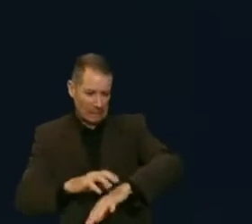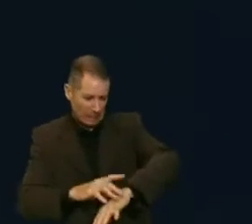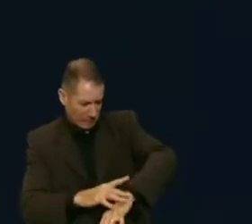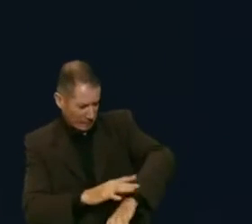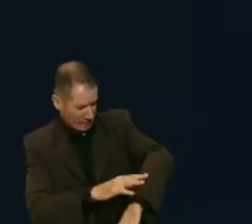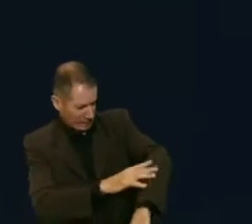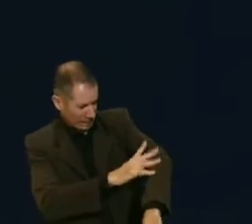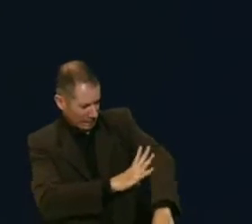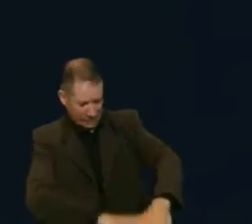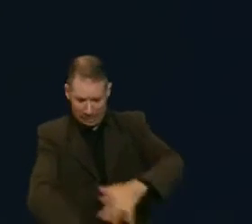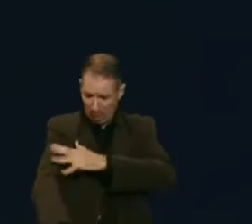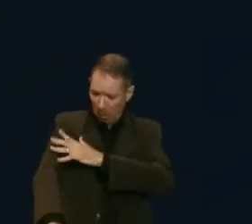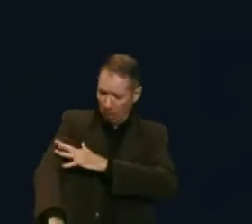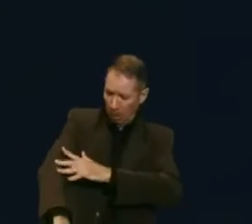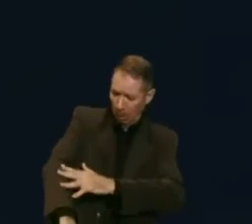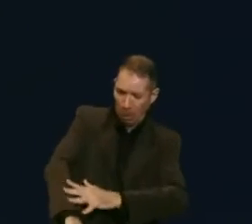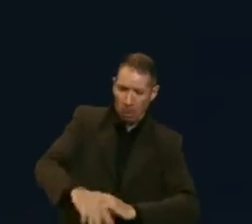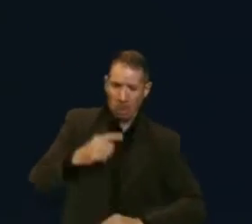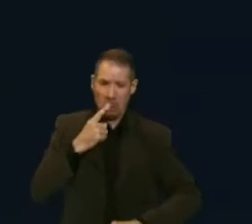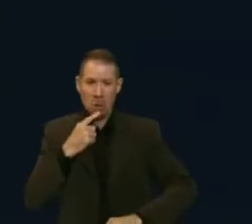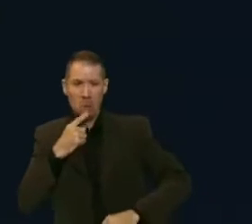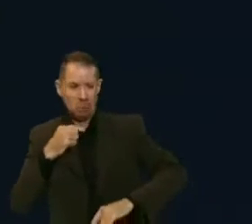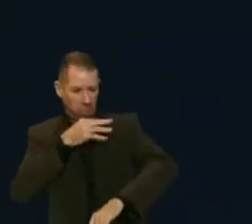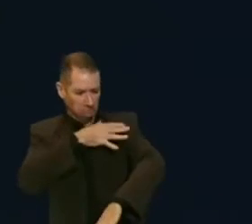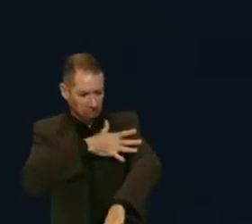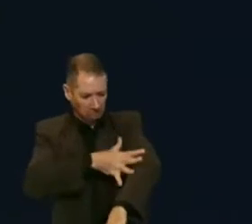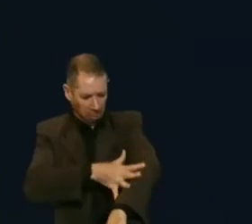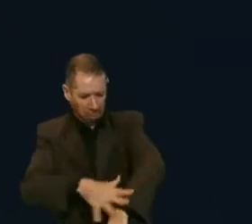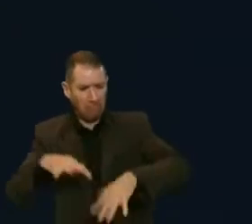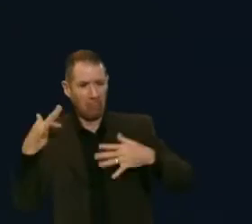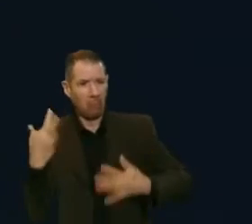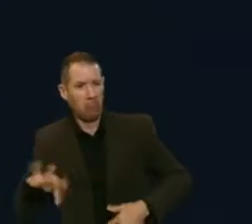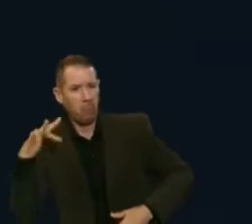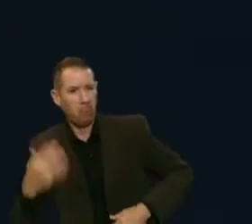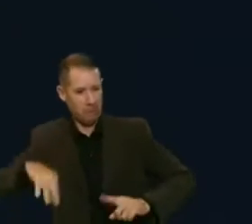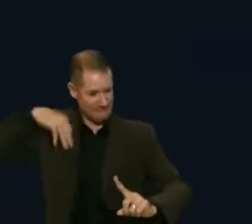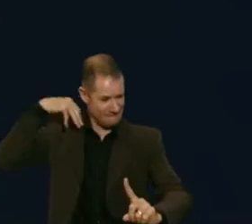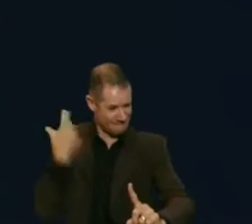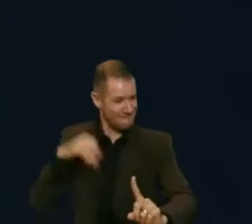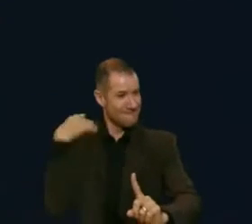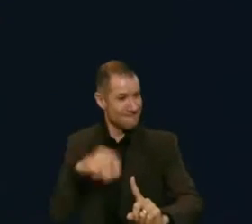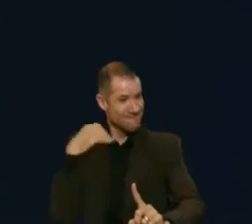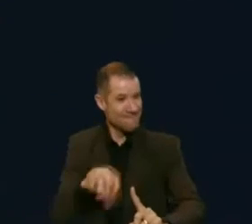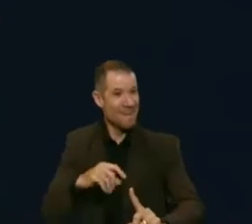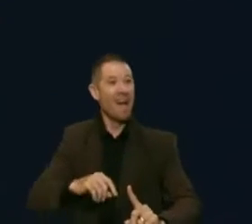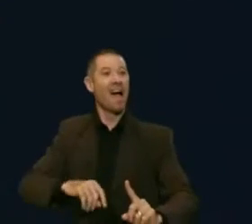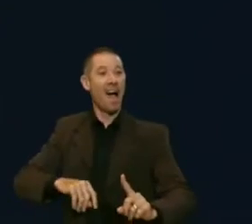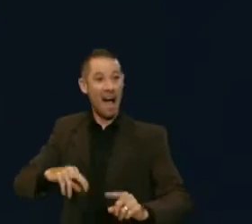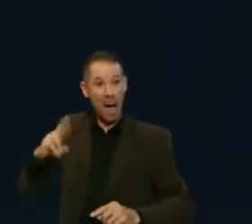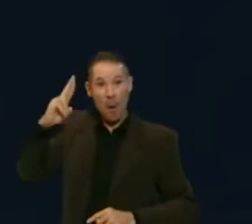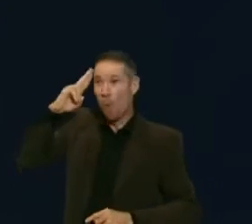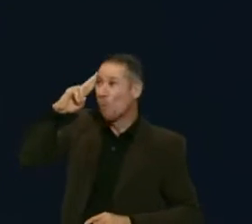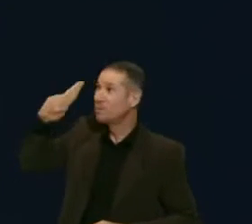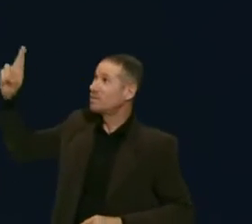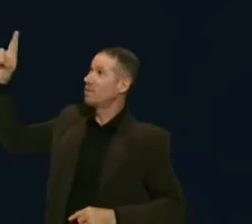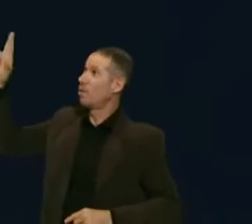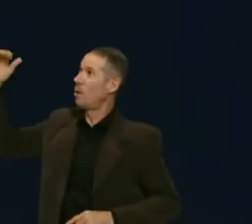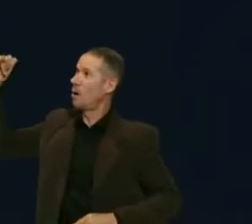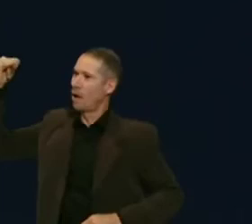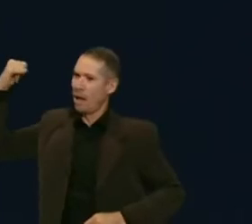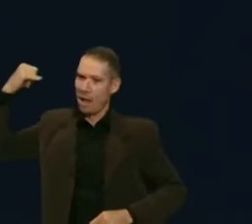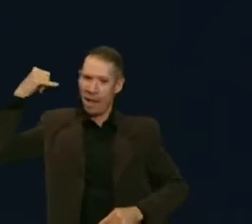estavam abertas, ele ainda sangrava, mas é neste lugar que o Senhor o